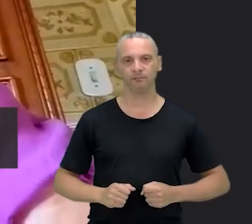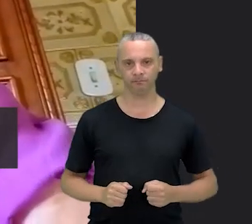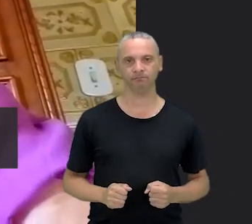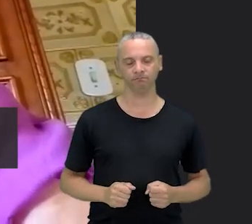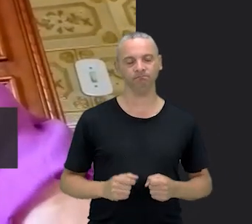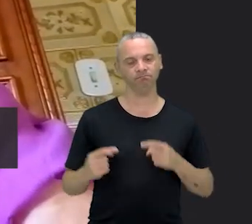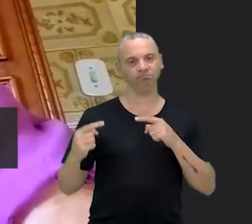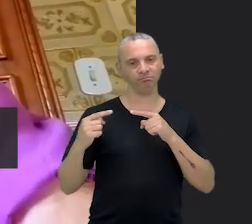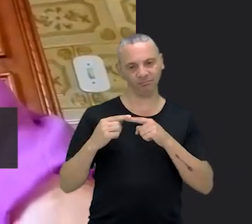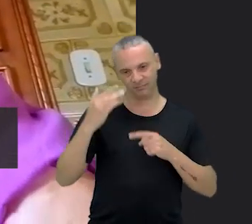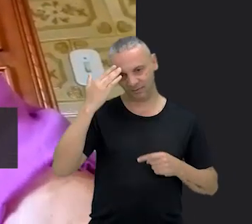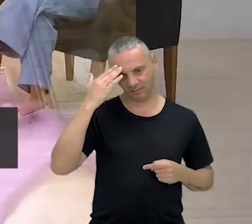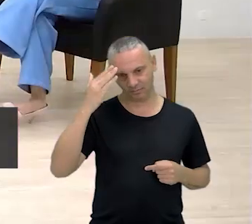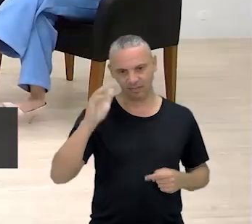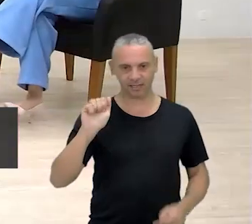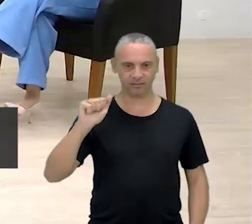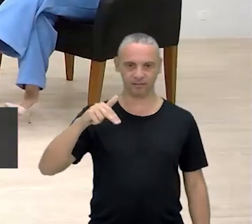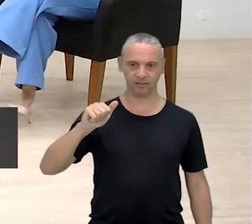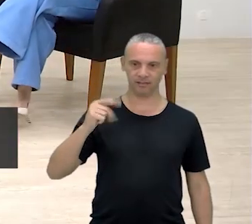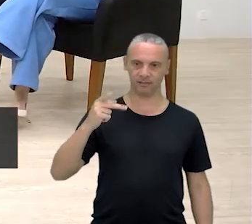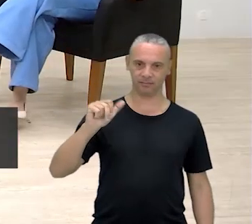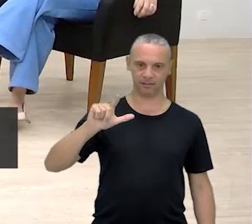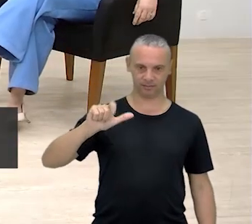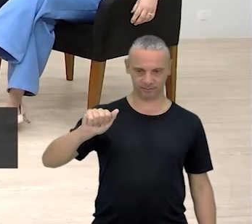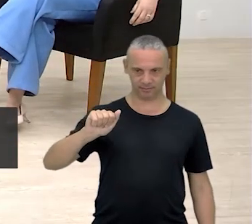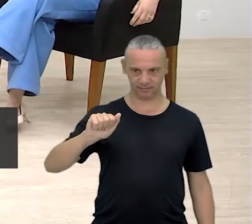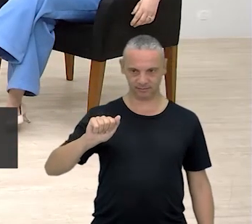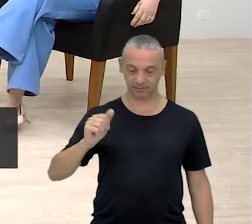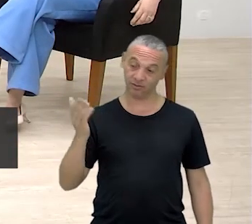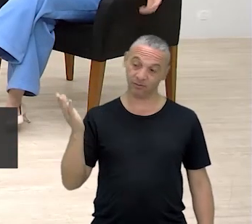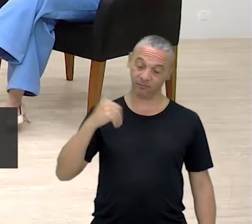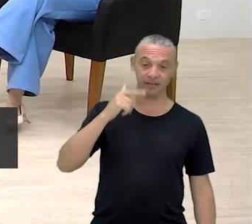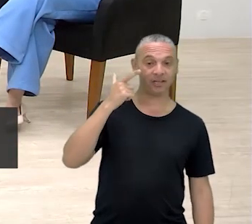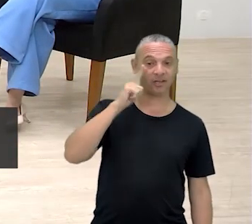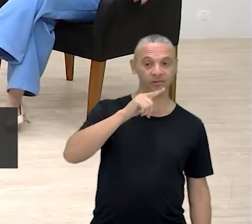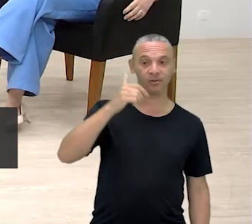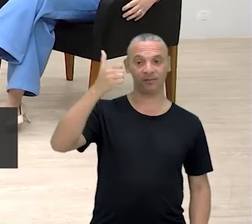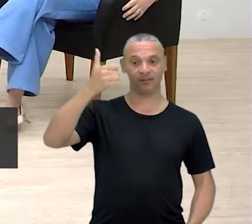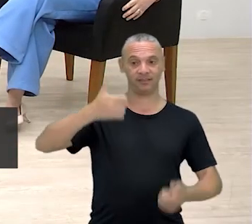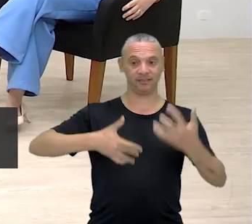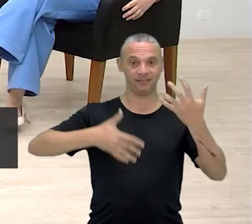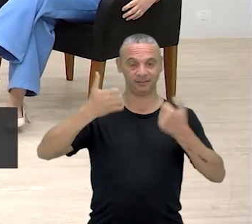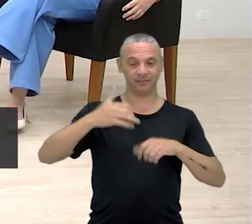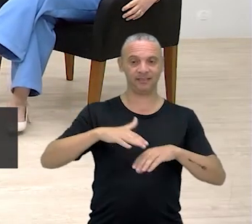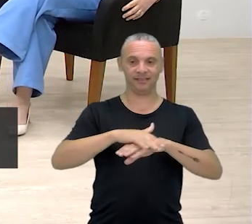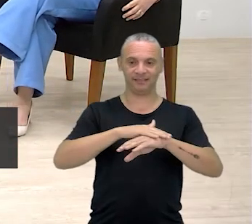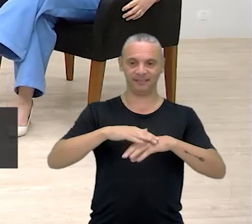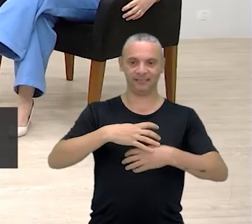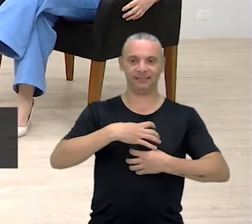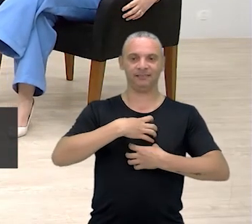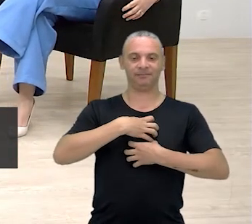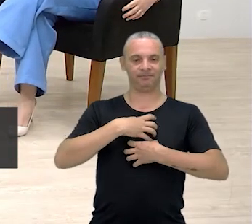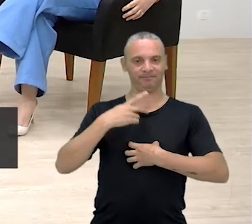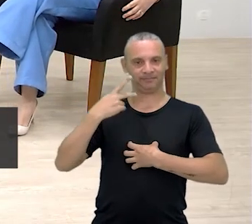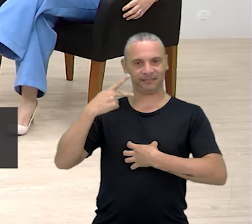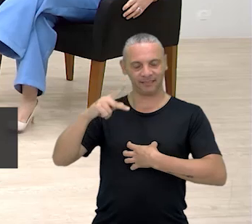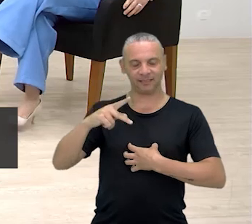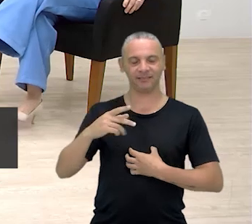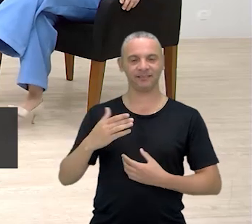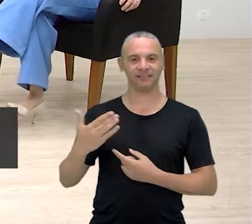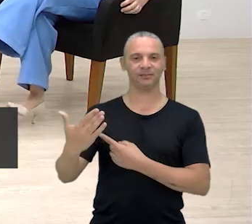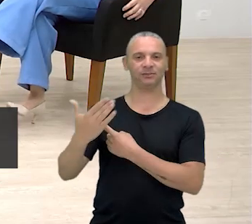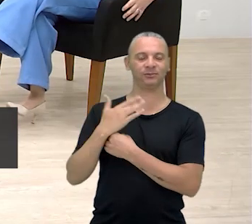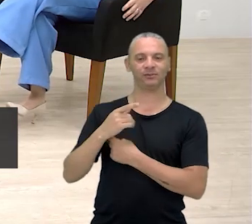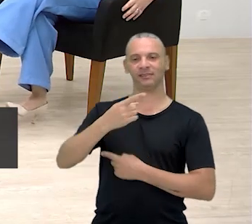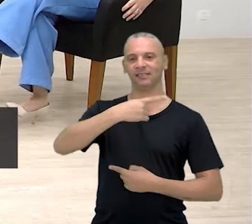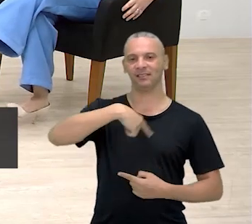É isso aí. Obrigada, viu, Ana Paula? Obrigado. E venha mais vezes aí, venha atrás de nós também, com esse teu coração generoso em ajudar a